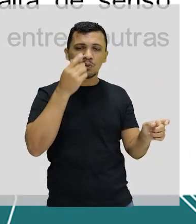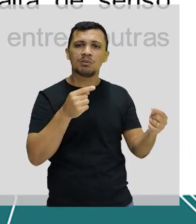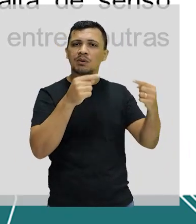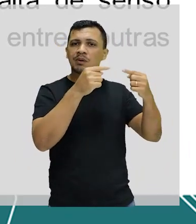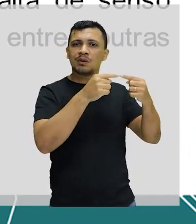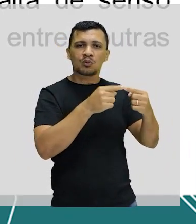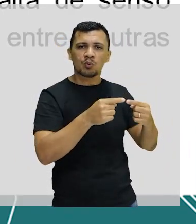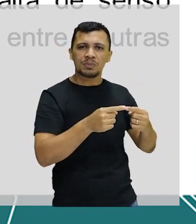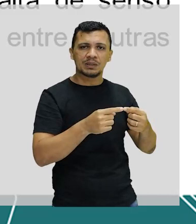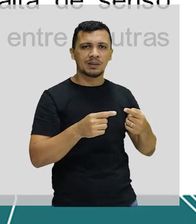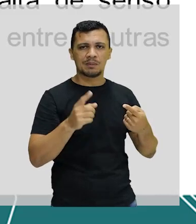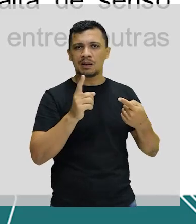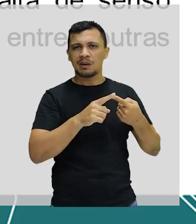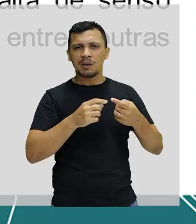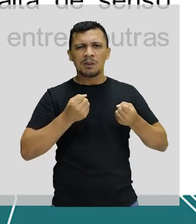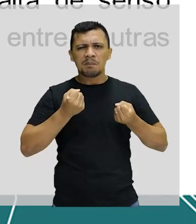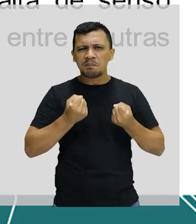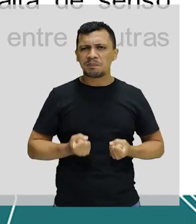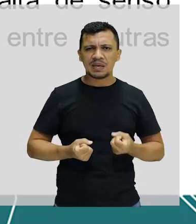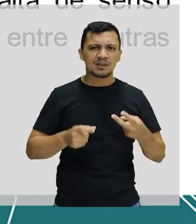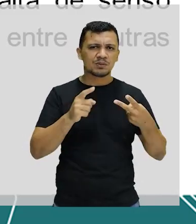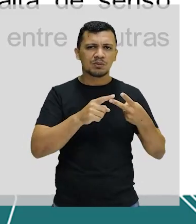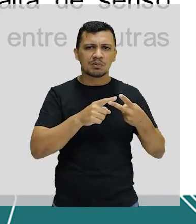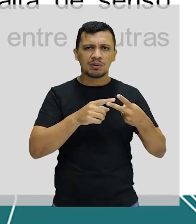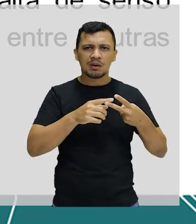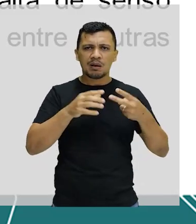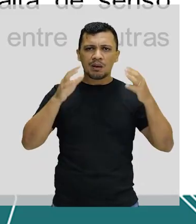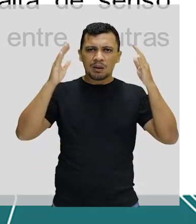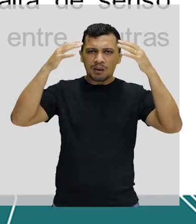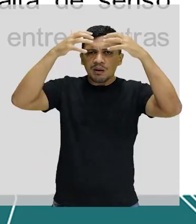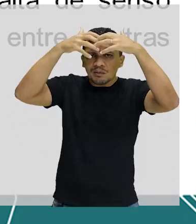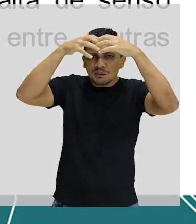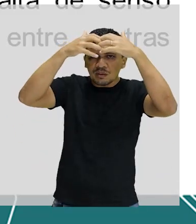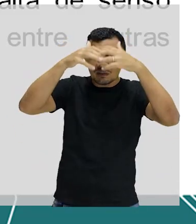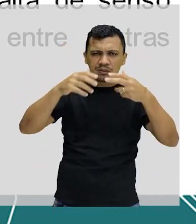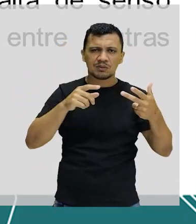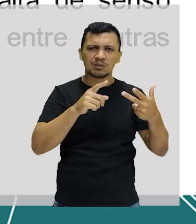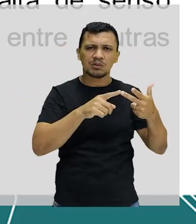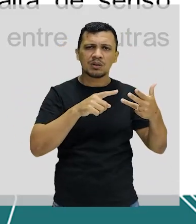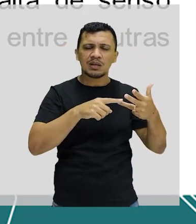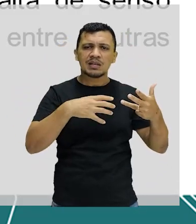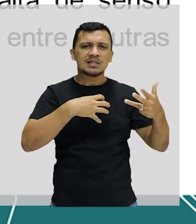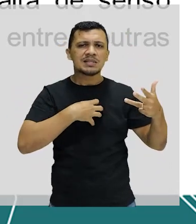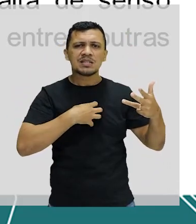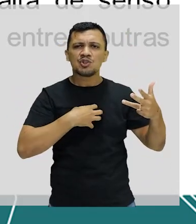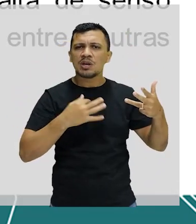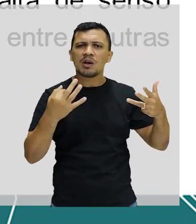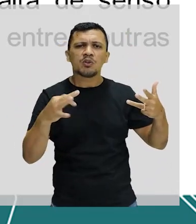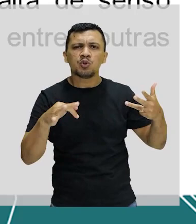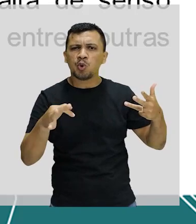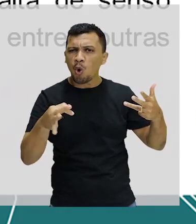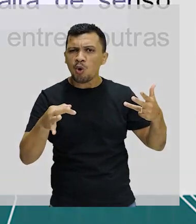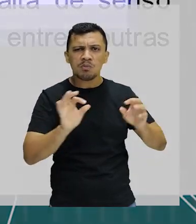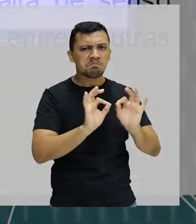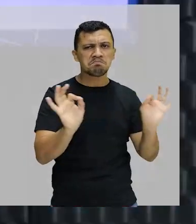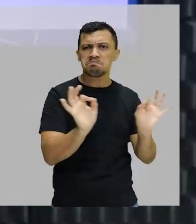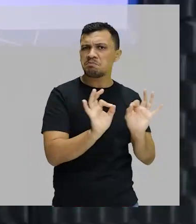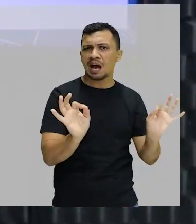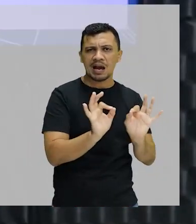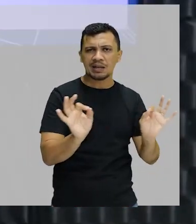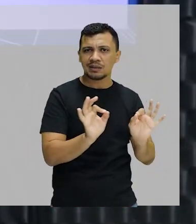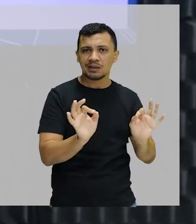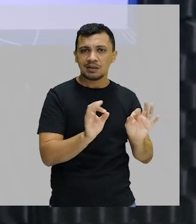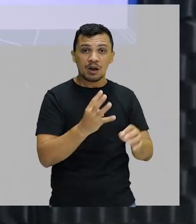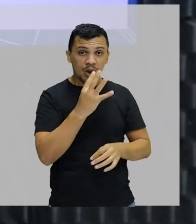peso, com as suas medidas de crânio, a insensibilidade à dor, que poderia ser observada no fato da adoração dos delinquentes